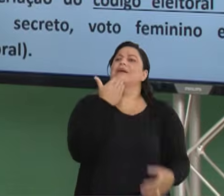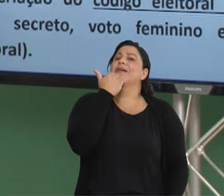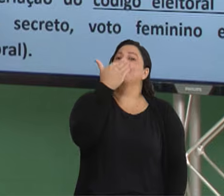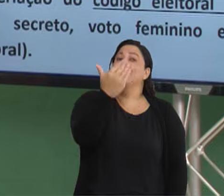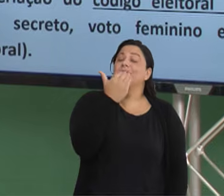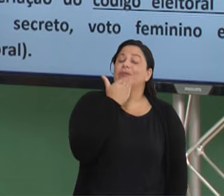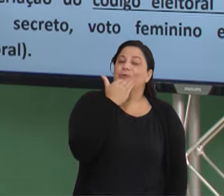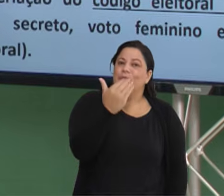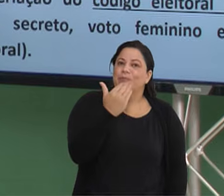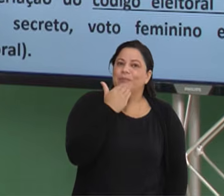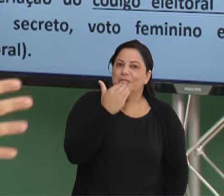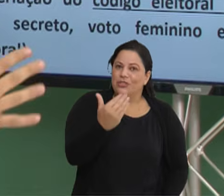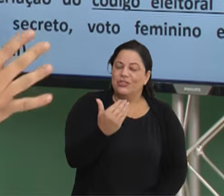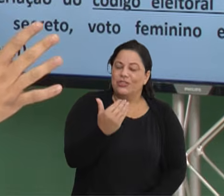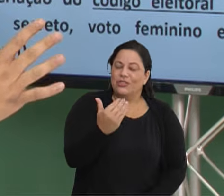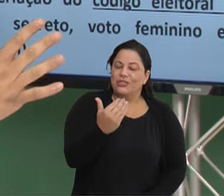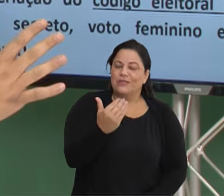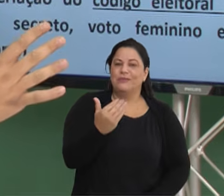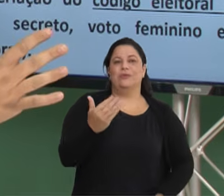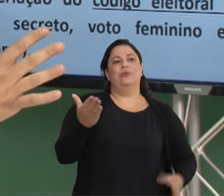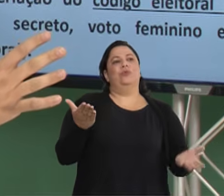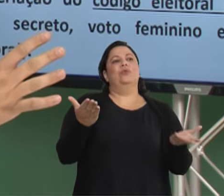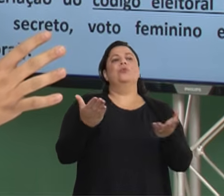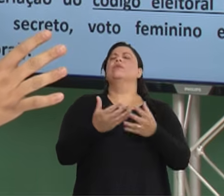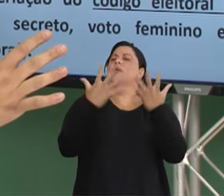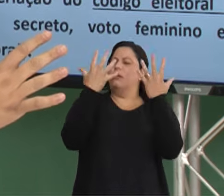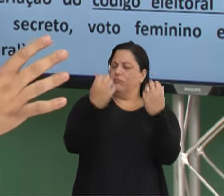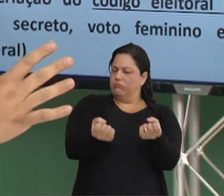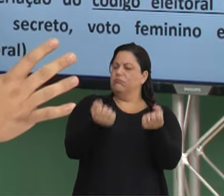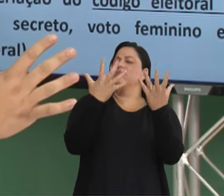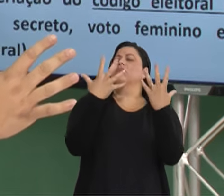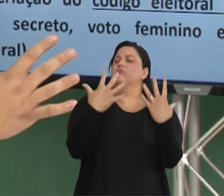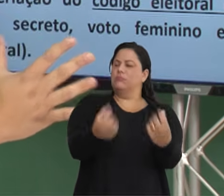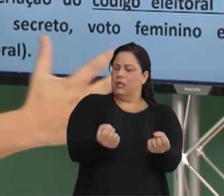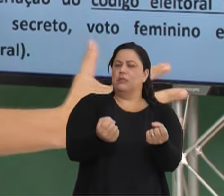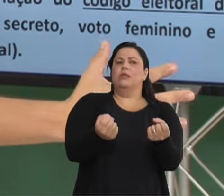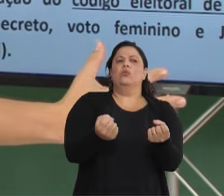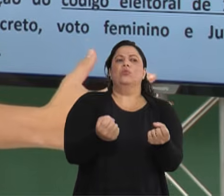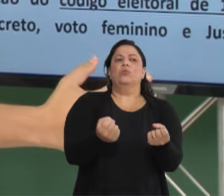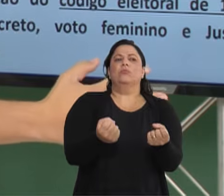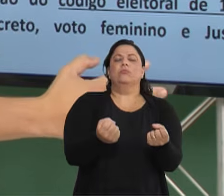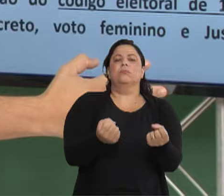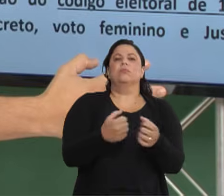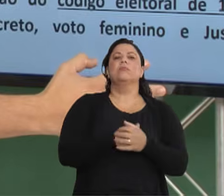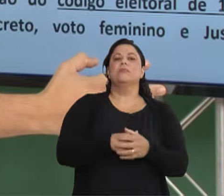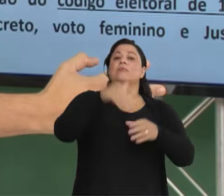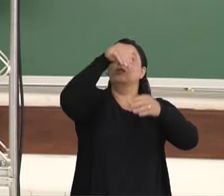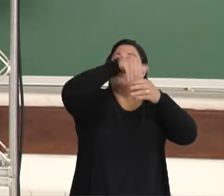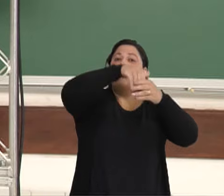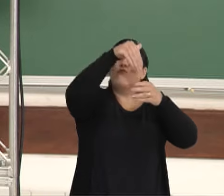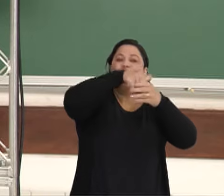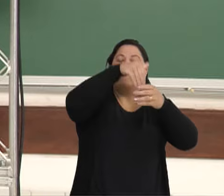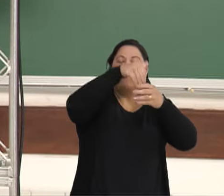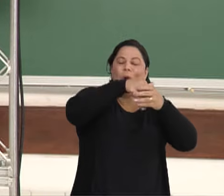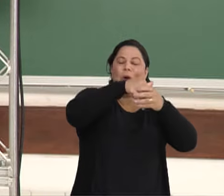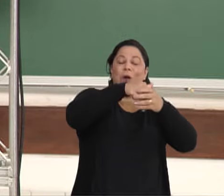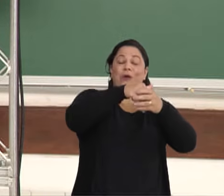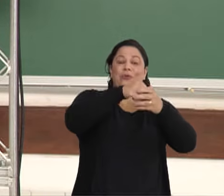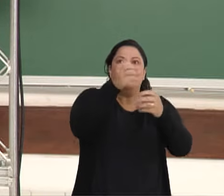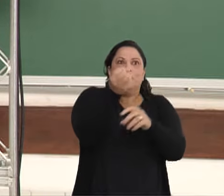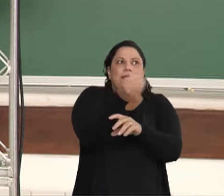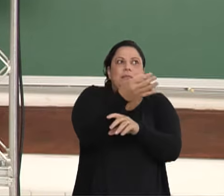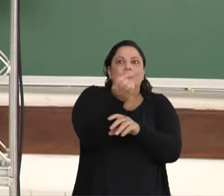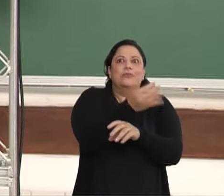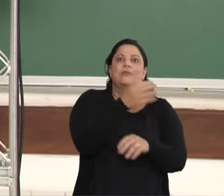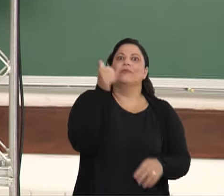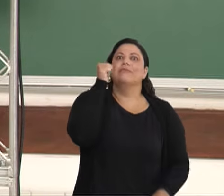coluna Prestes. O Getúlio Vargas está atendendo aqui. Então, voto secreto, a novidade no Brasil, voto